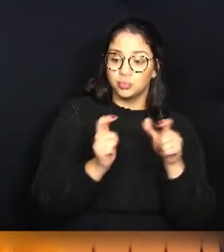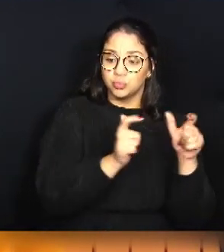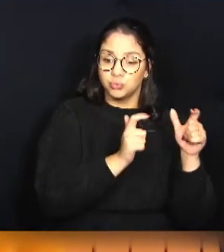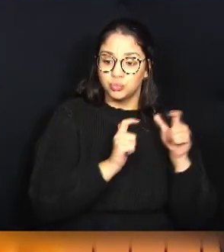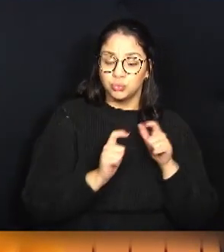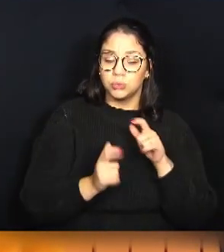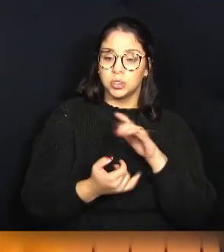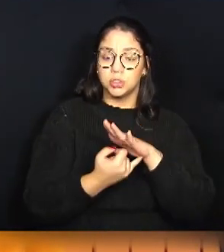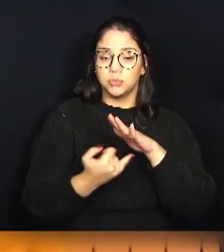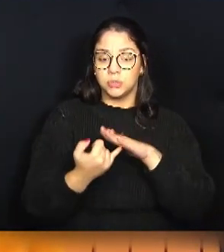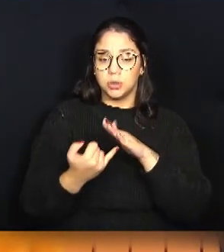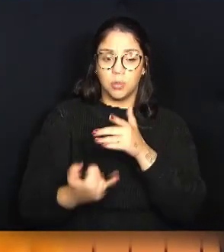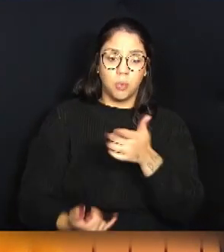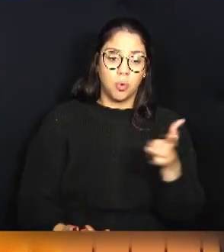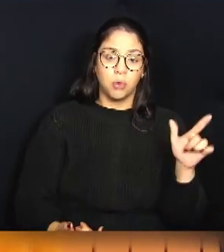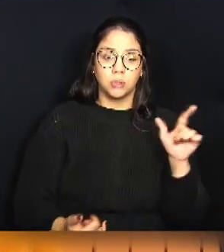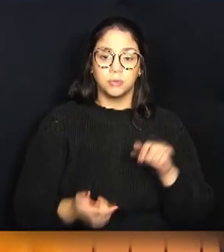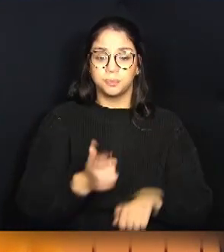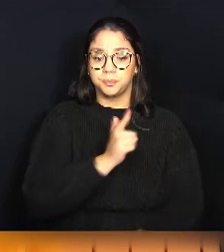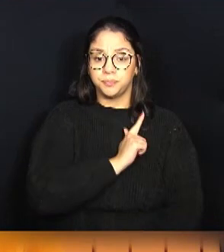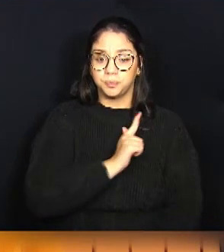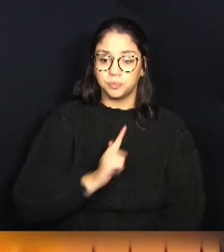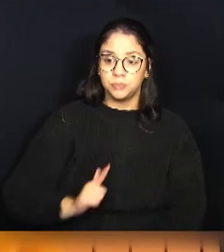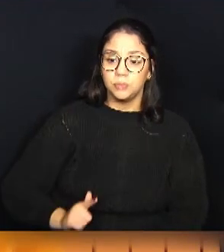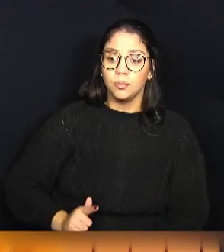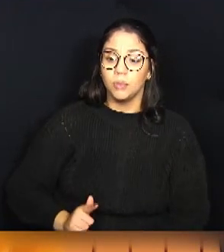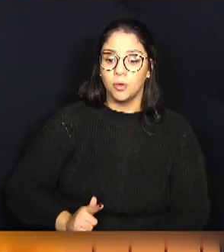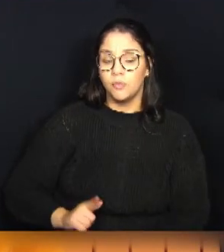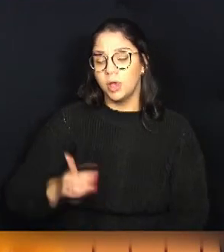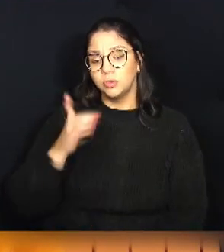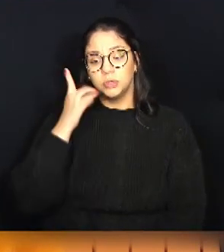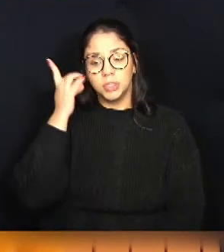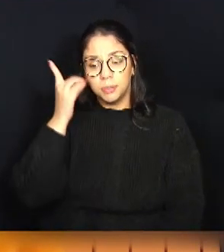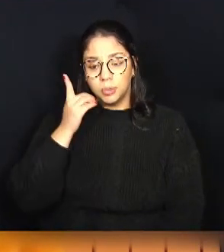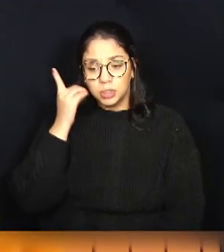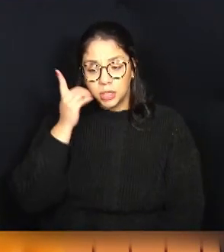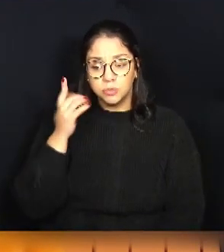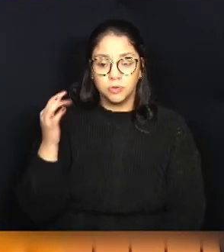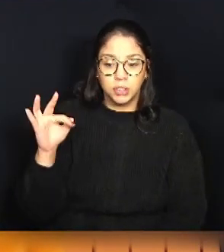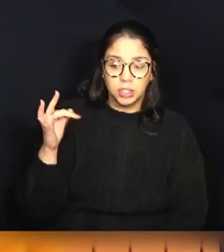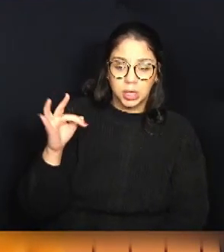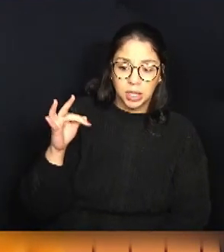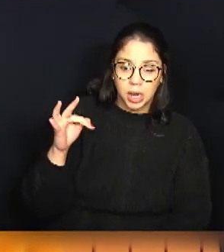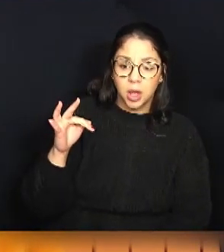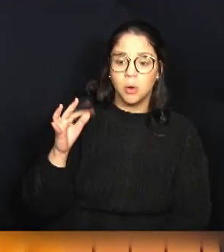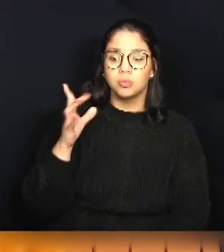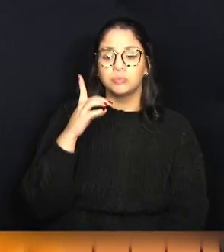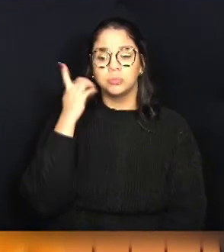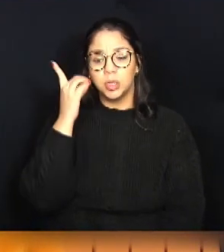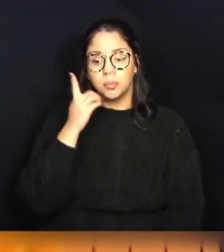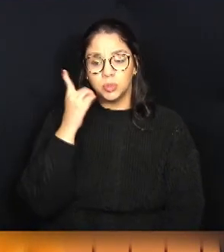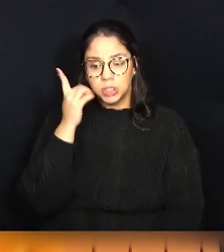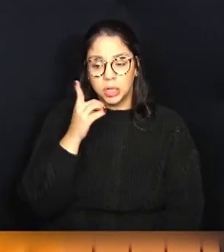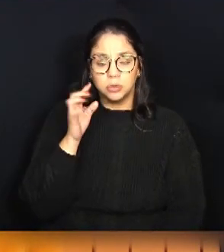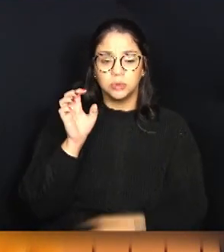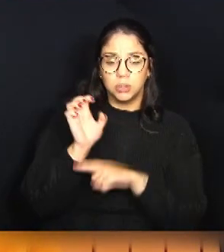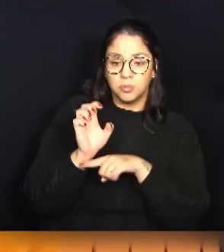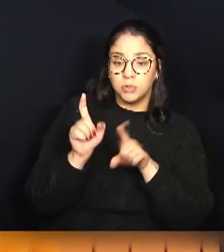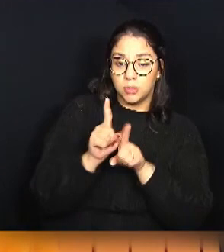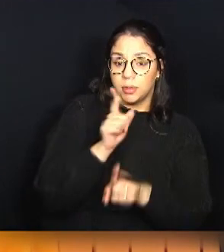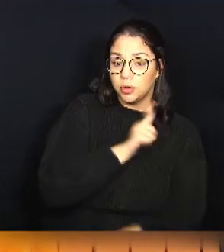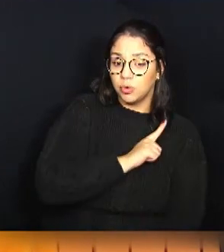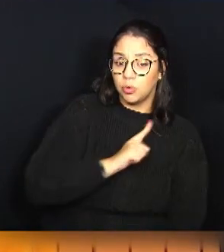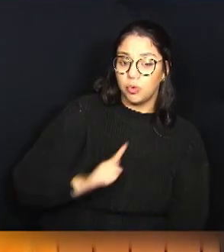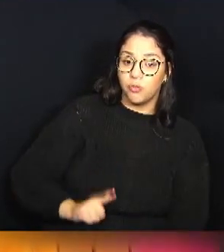outras instâncias, né, no governo, para os deputados estaduais, para os deputados federais e para o governo federal também, para mudar